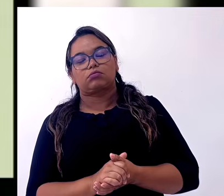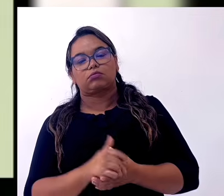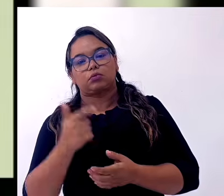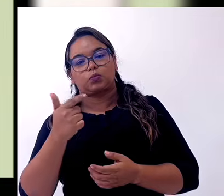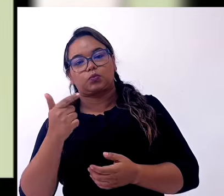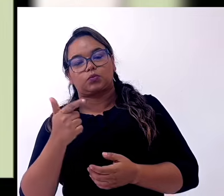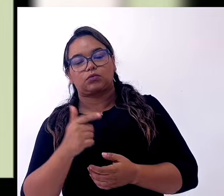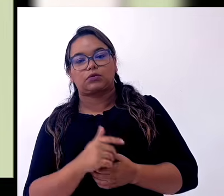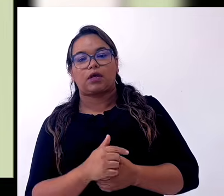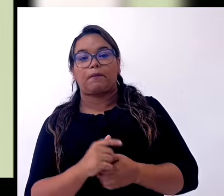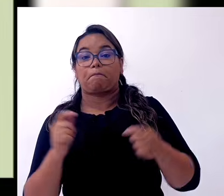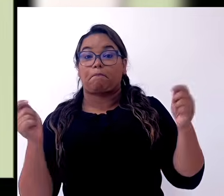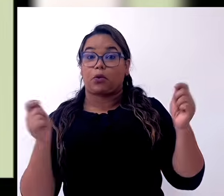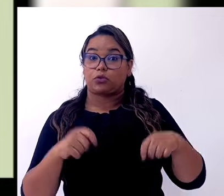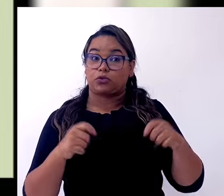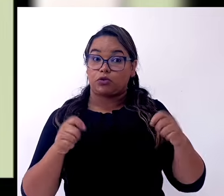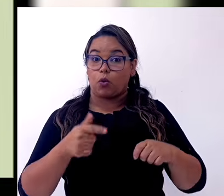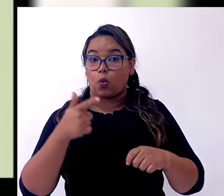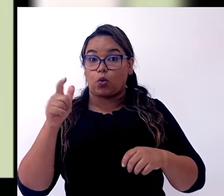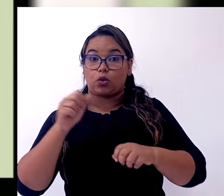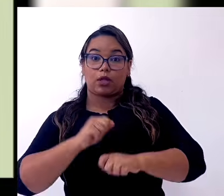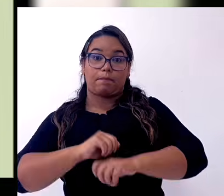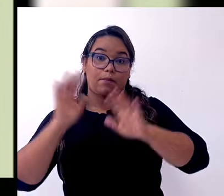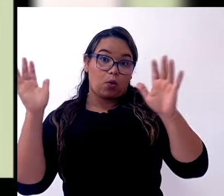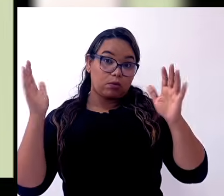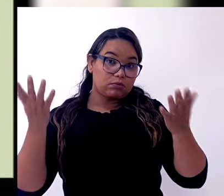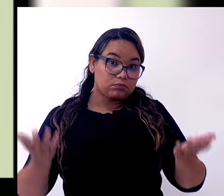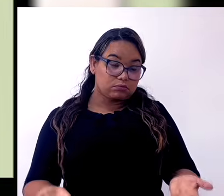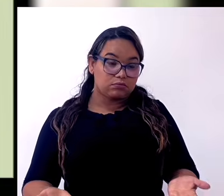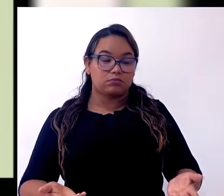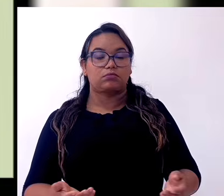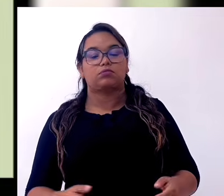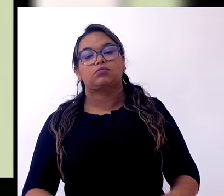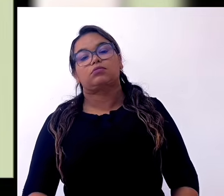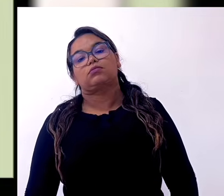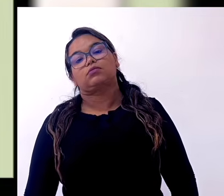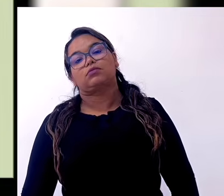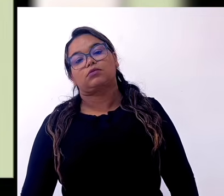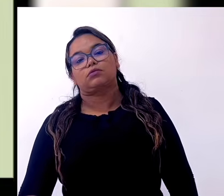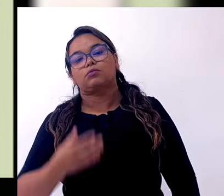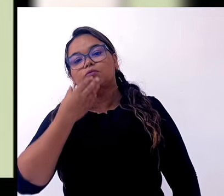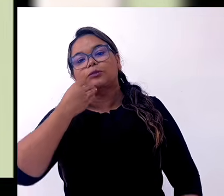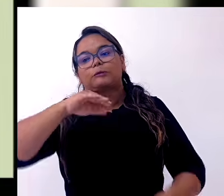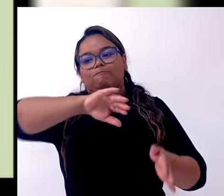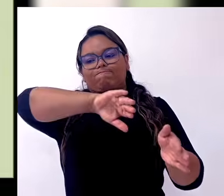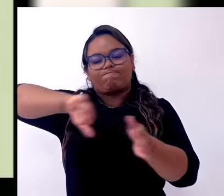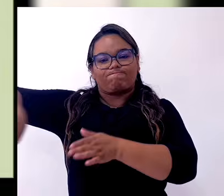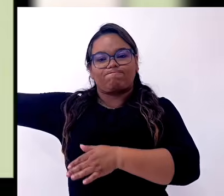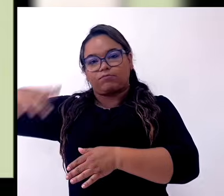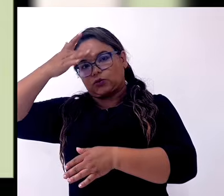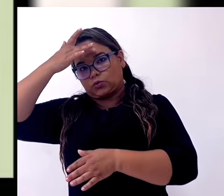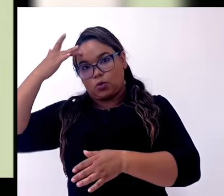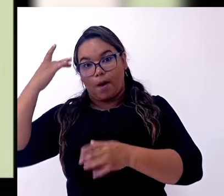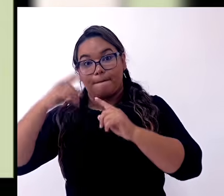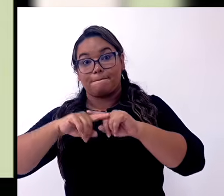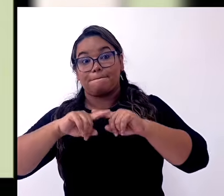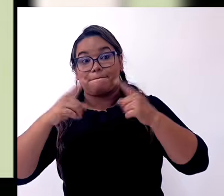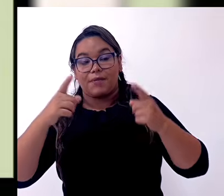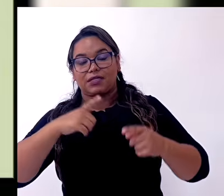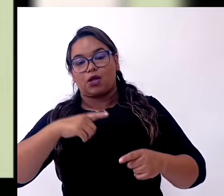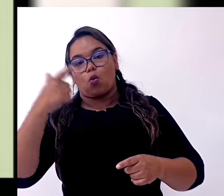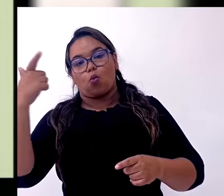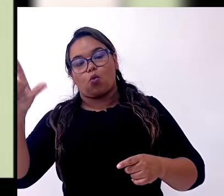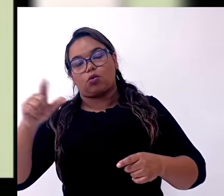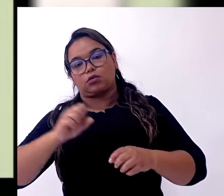hoje à Associated Press que os seguidores de Osama Bin Laden advertiram faz 3 semanas que eles